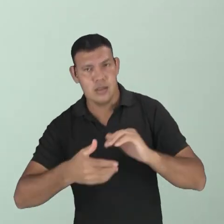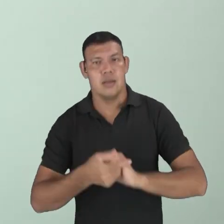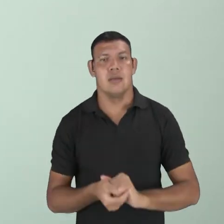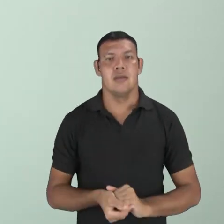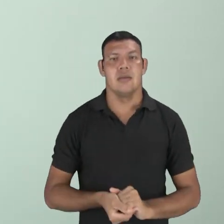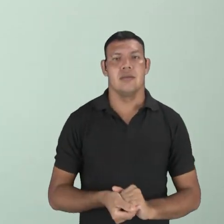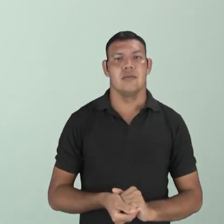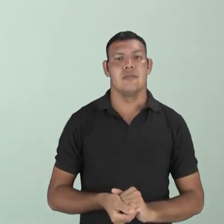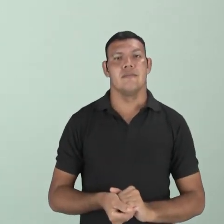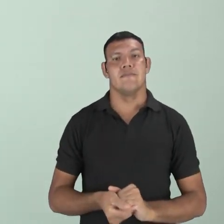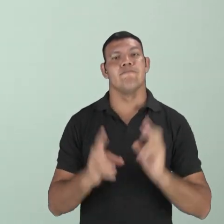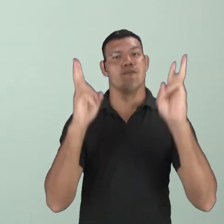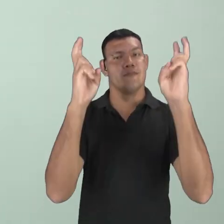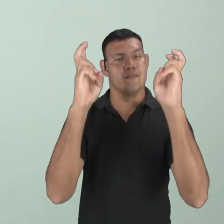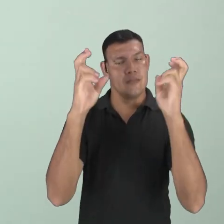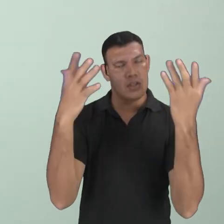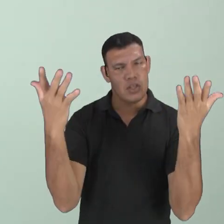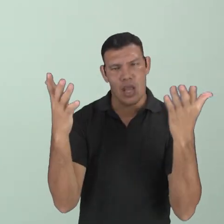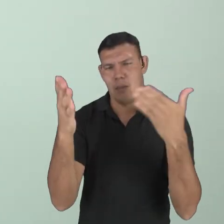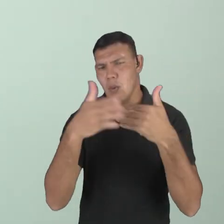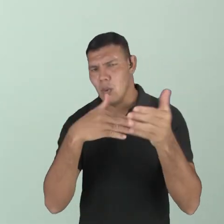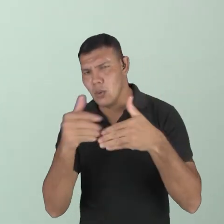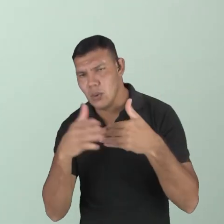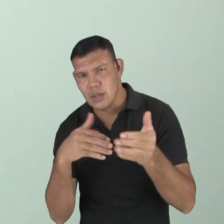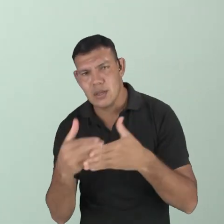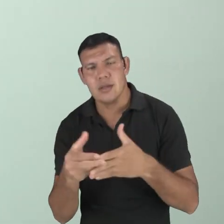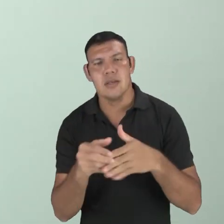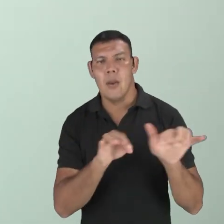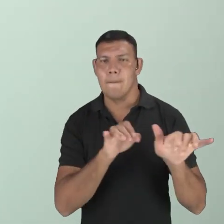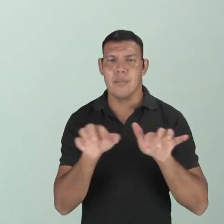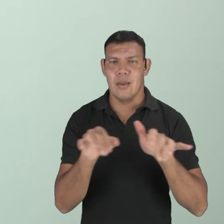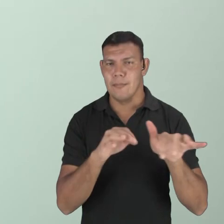mais questões sobre o assunto, e vocês podem acessar